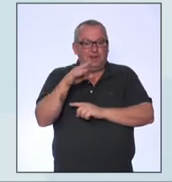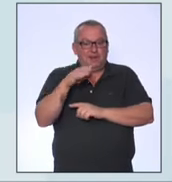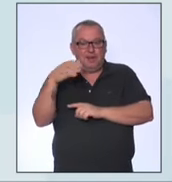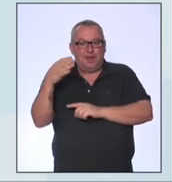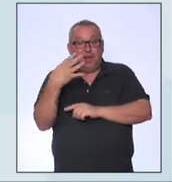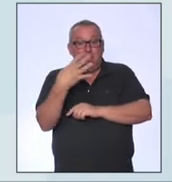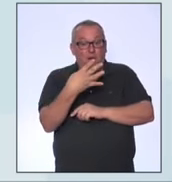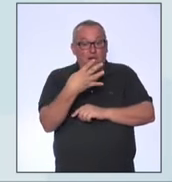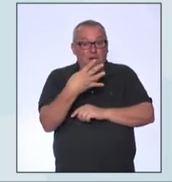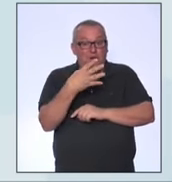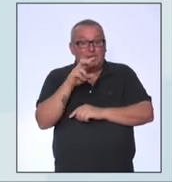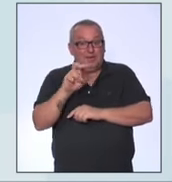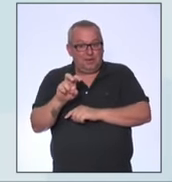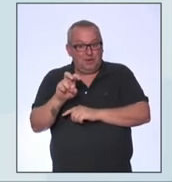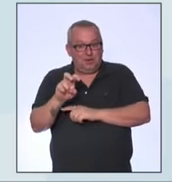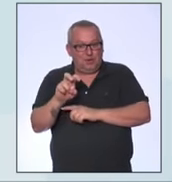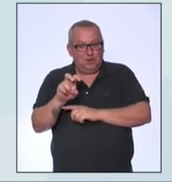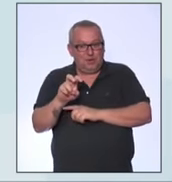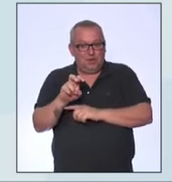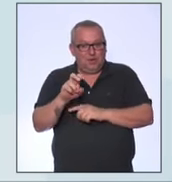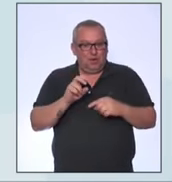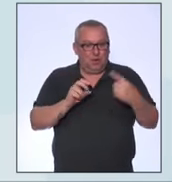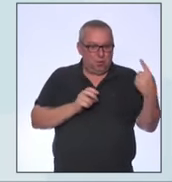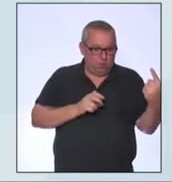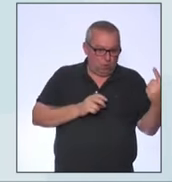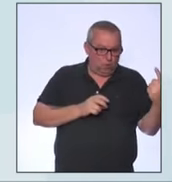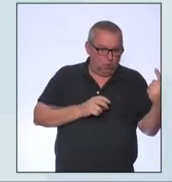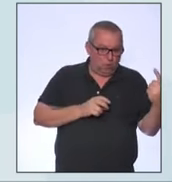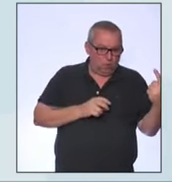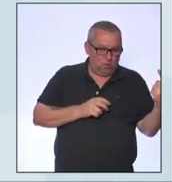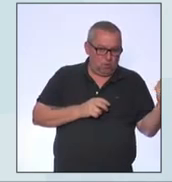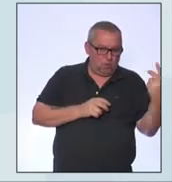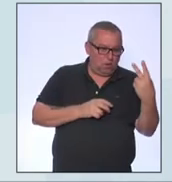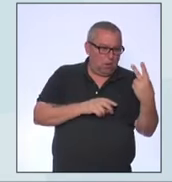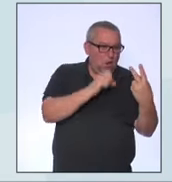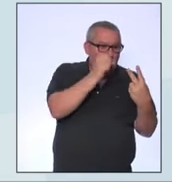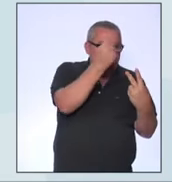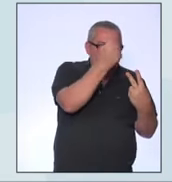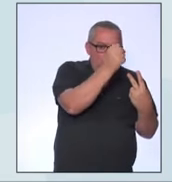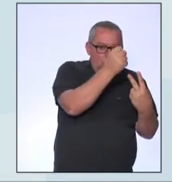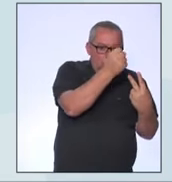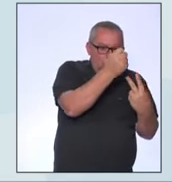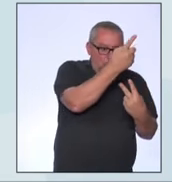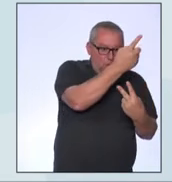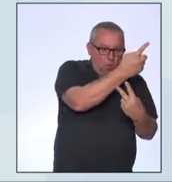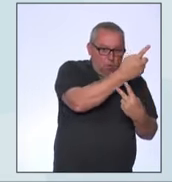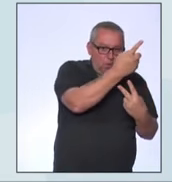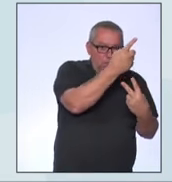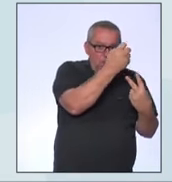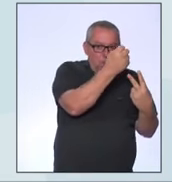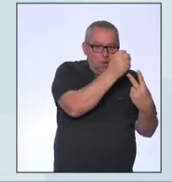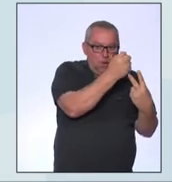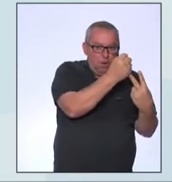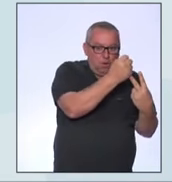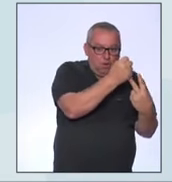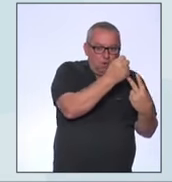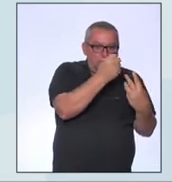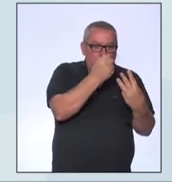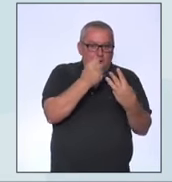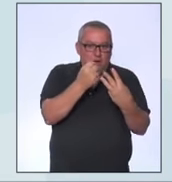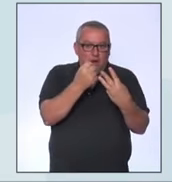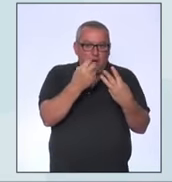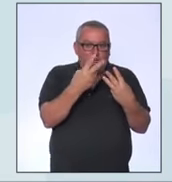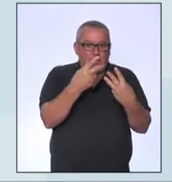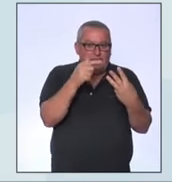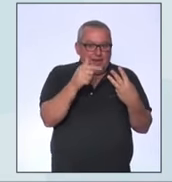Então, a primeira tem 1, a segunda, 8, Isso. a terceira,